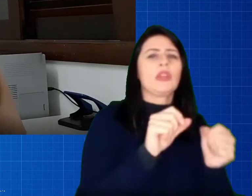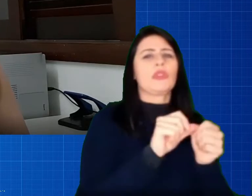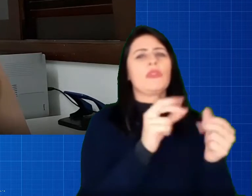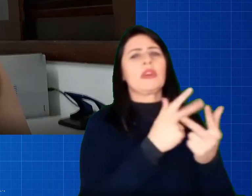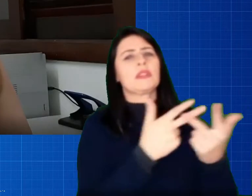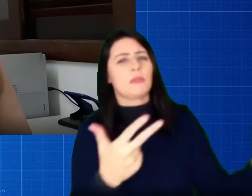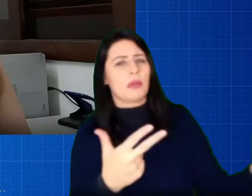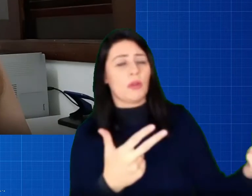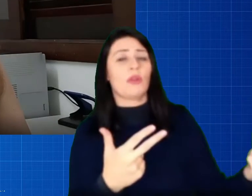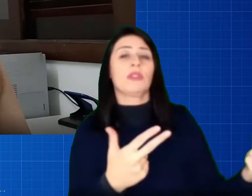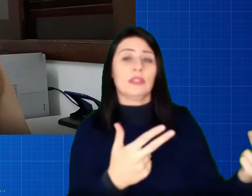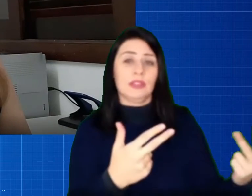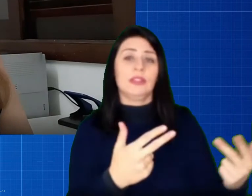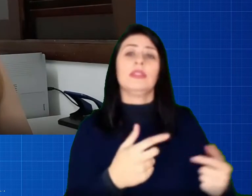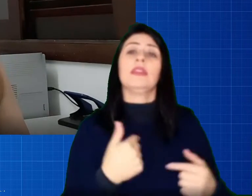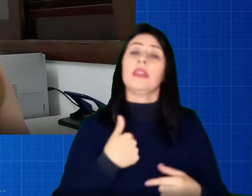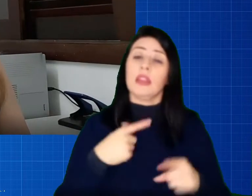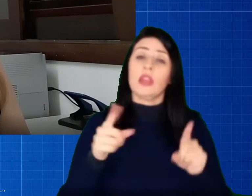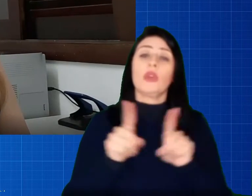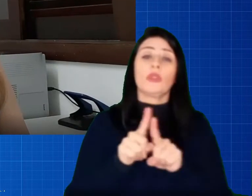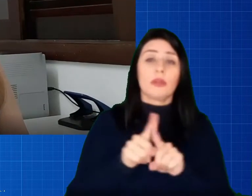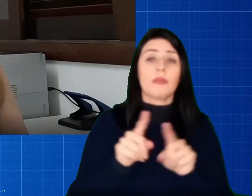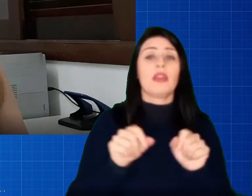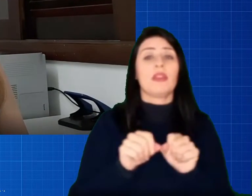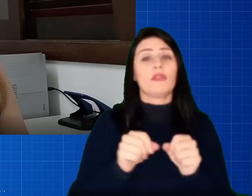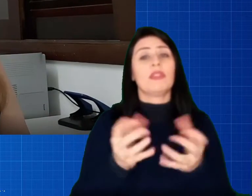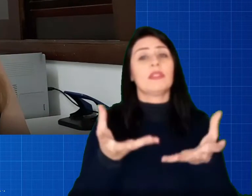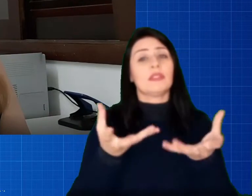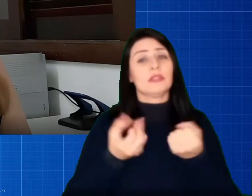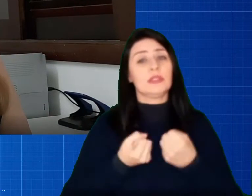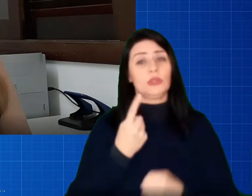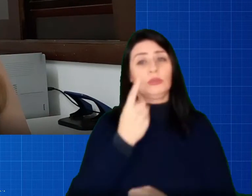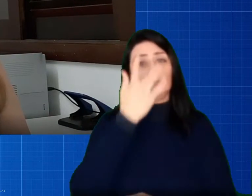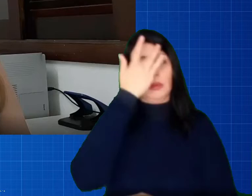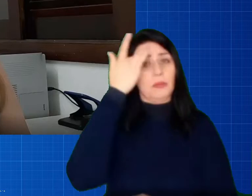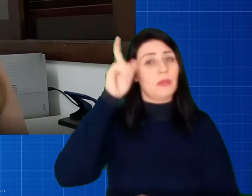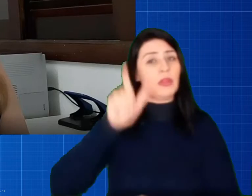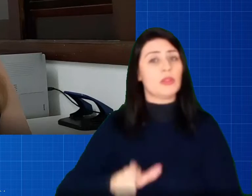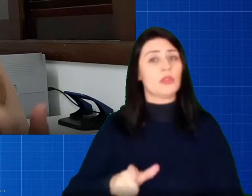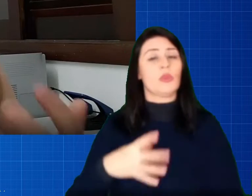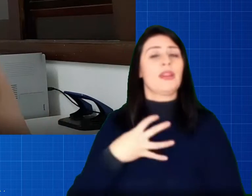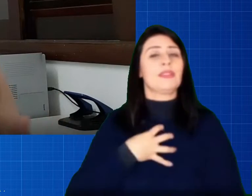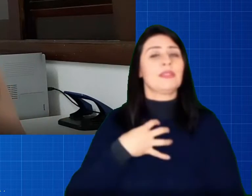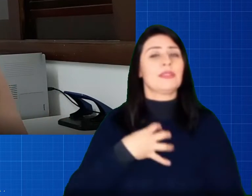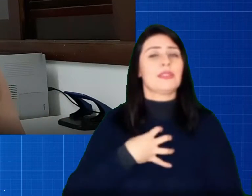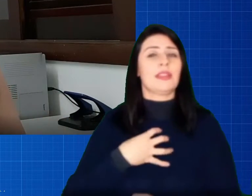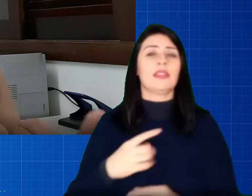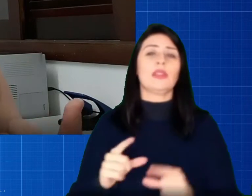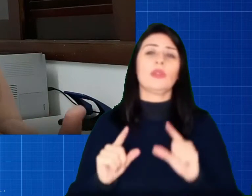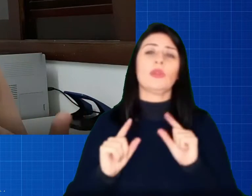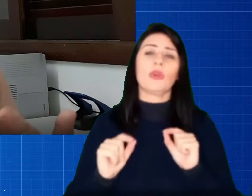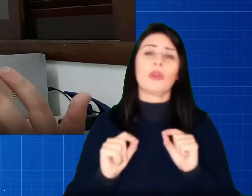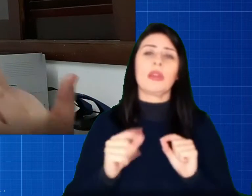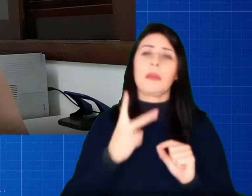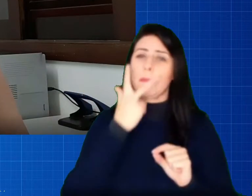intencionada. E eu, inclusive, já fiz acolhimento de pacientes, né, que se sentindo,